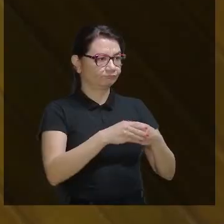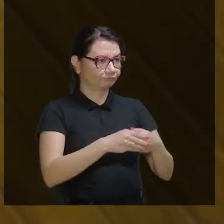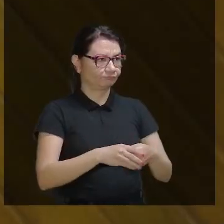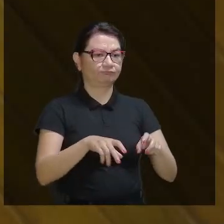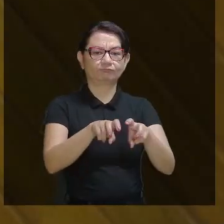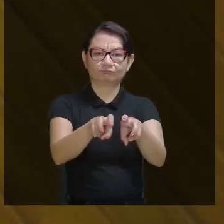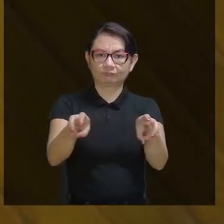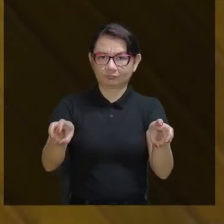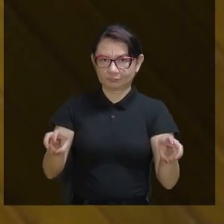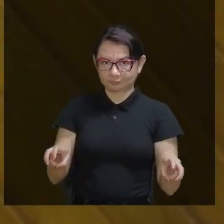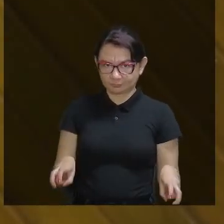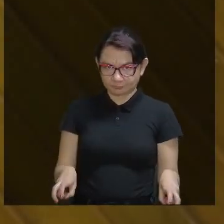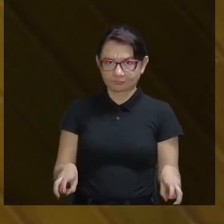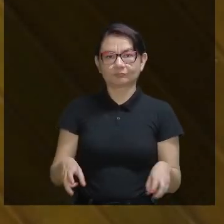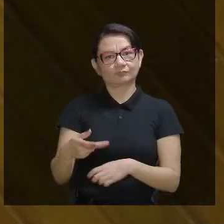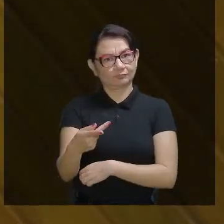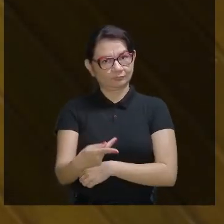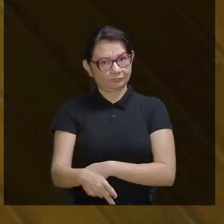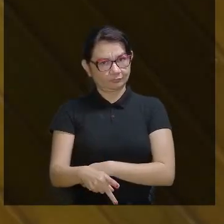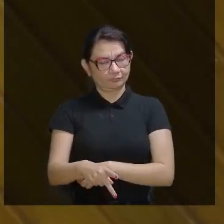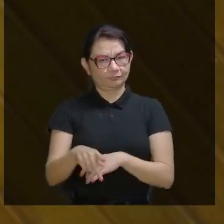Foco na senhora Ângela.